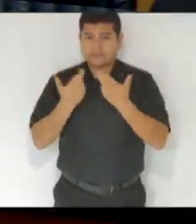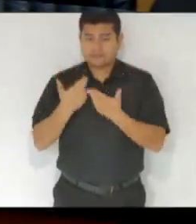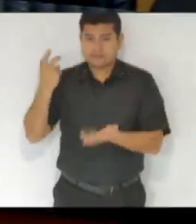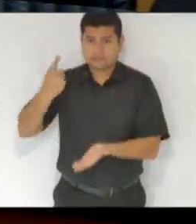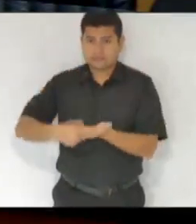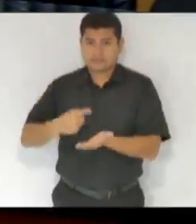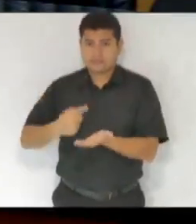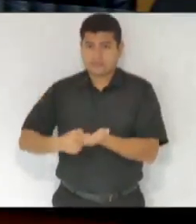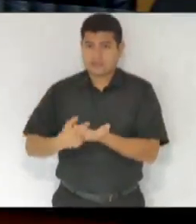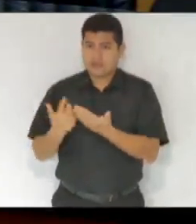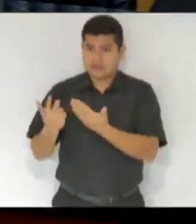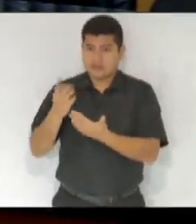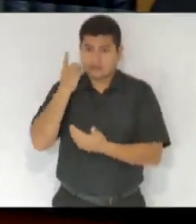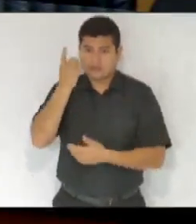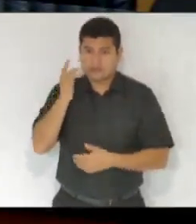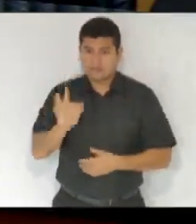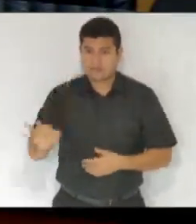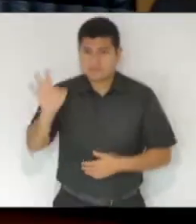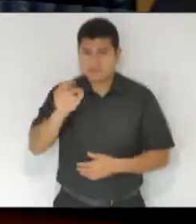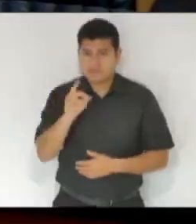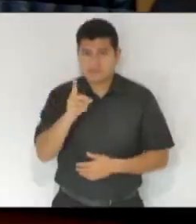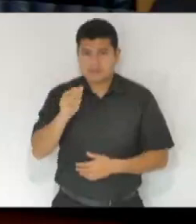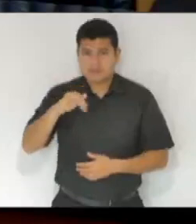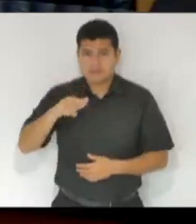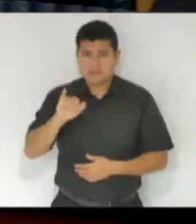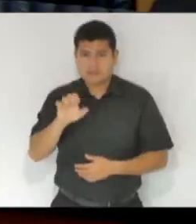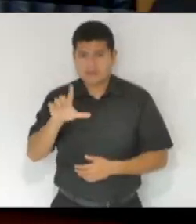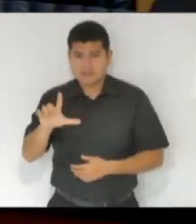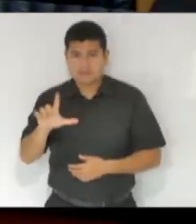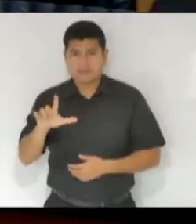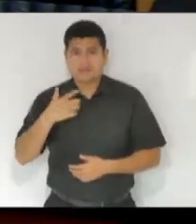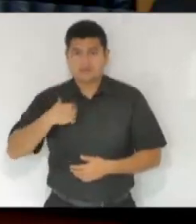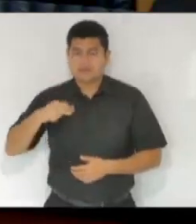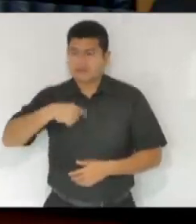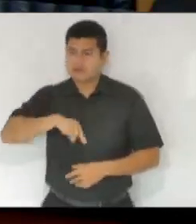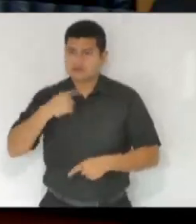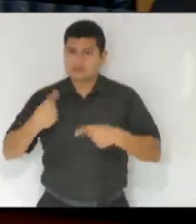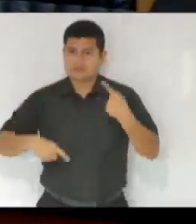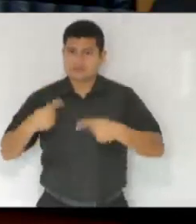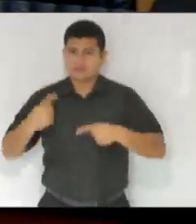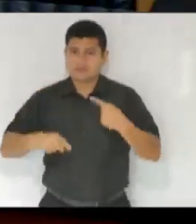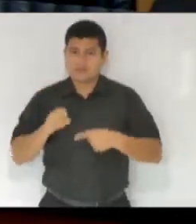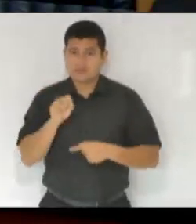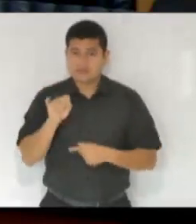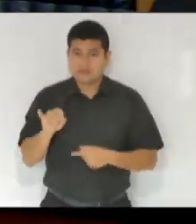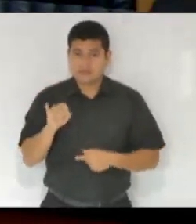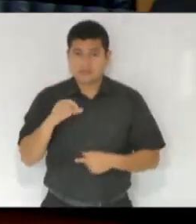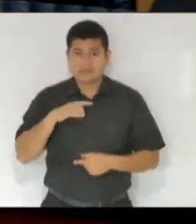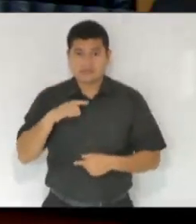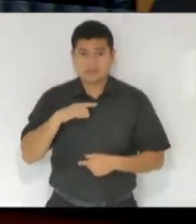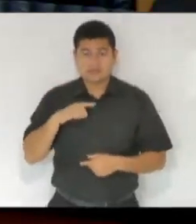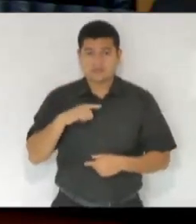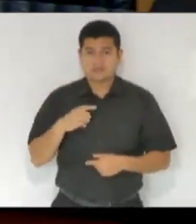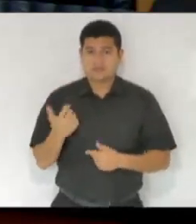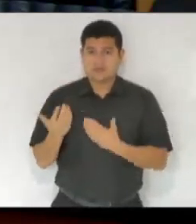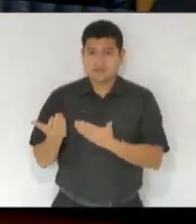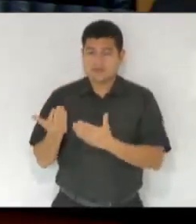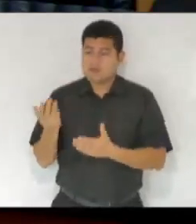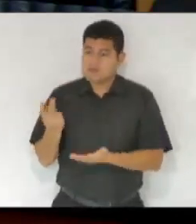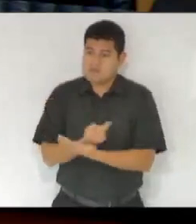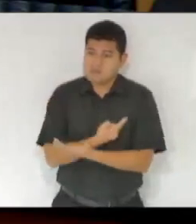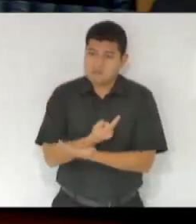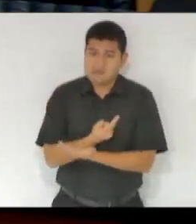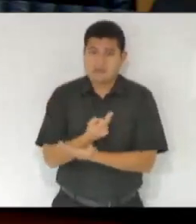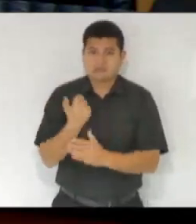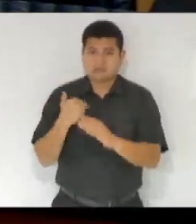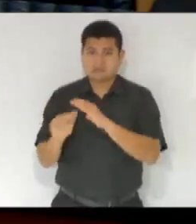Daniel Freitas, e nós de lá discutimos que se houve um erro no encaminhamento documental aqui do Estado, nós vamos